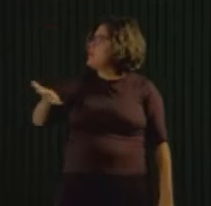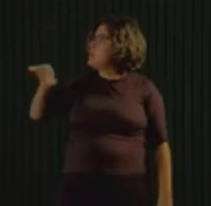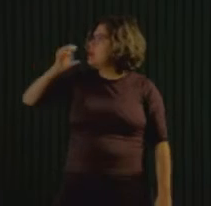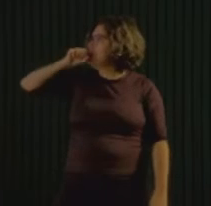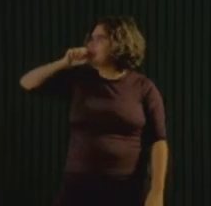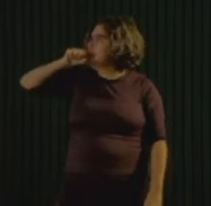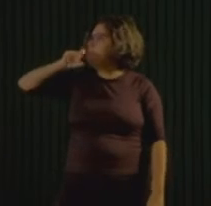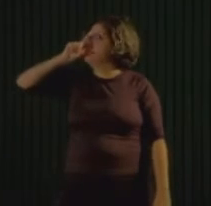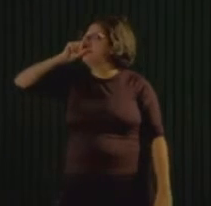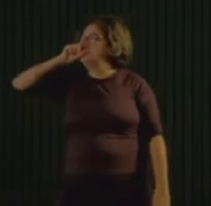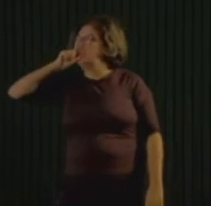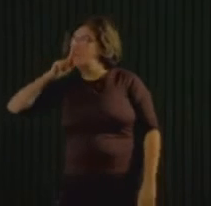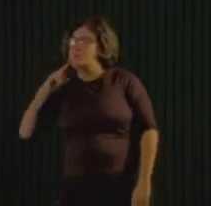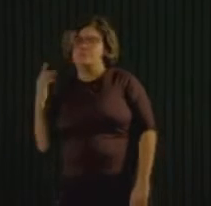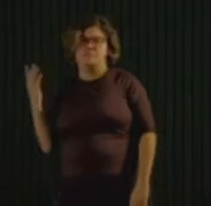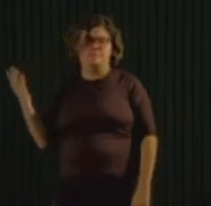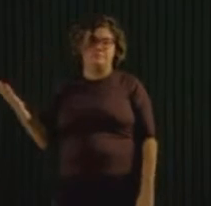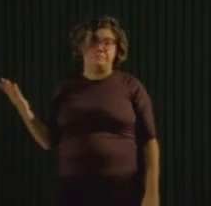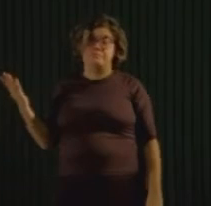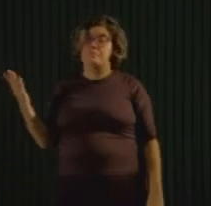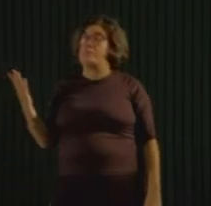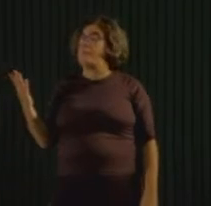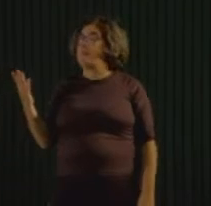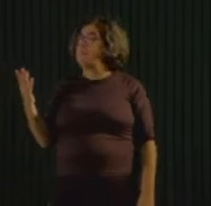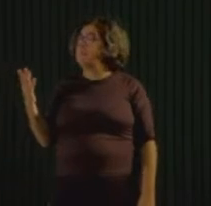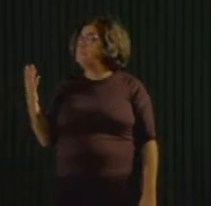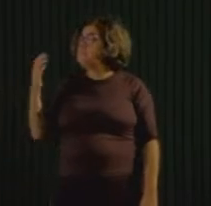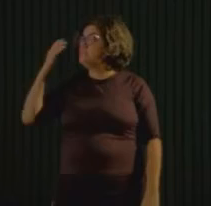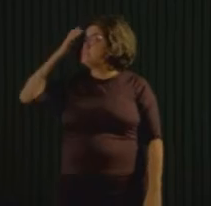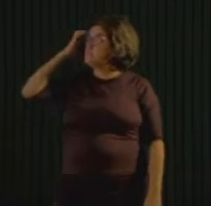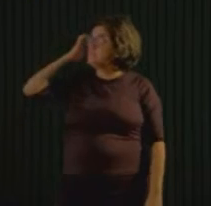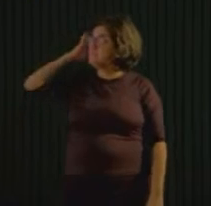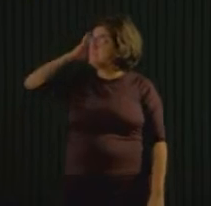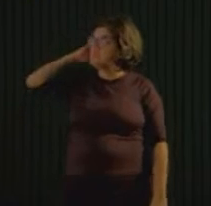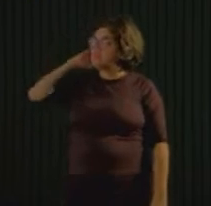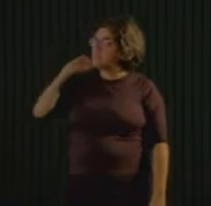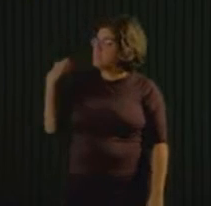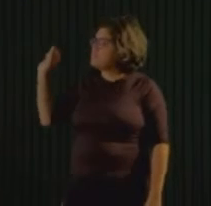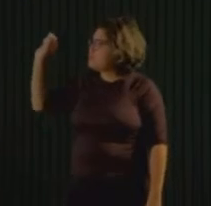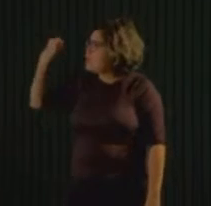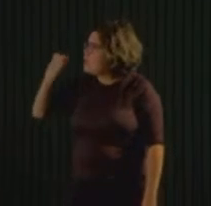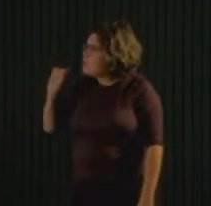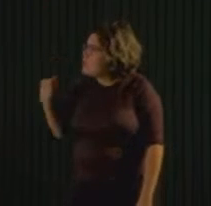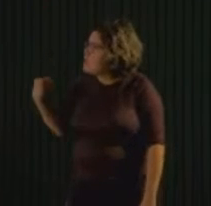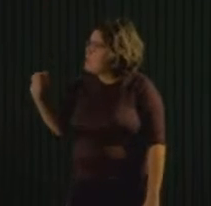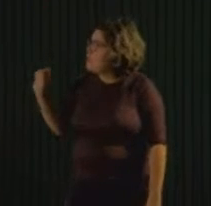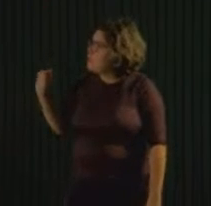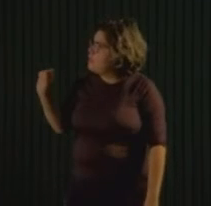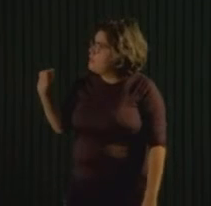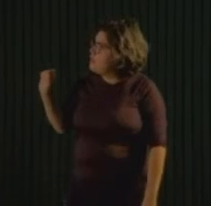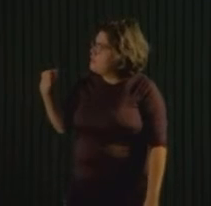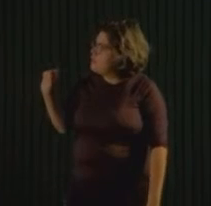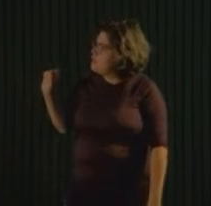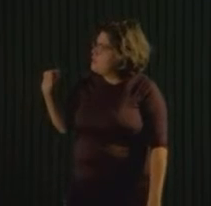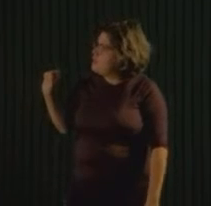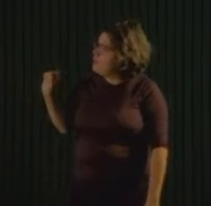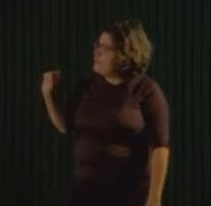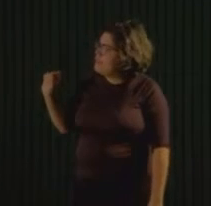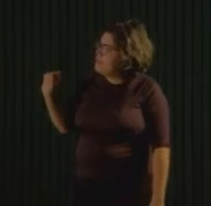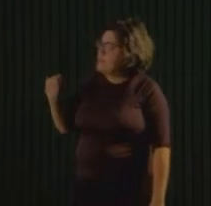nessas áreas que estão laranja e avermelhadas. O giro de plástico dessa parte do Pacífico, do Oceano